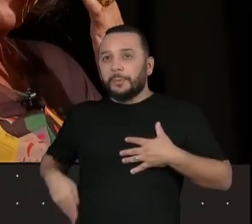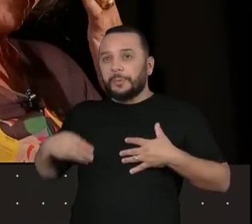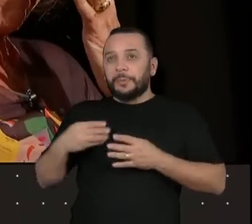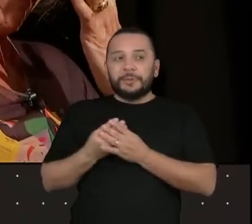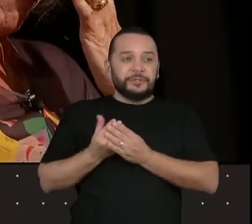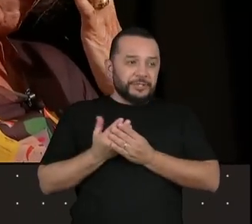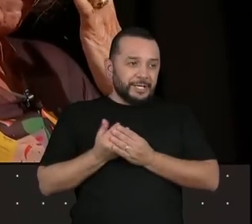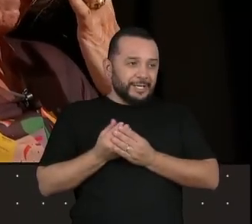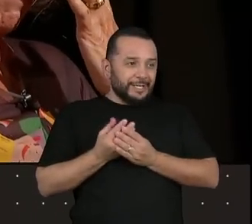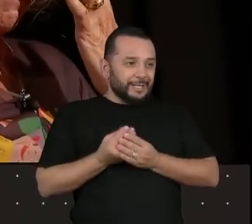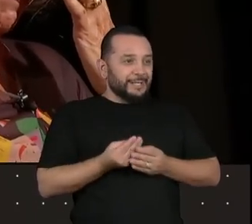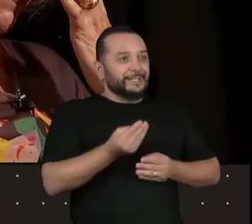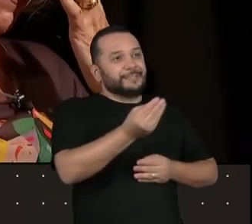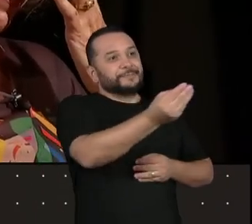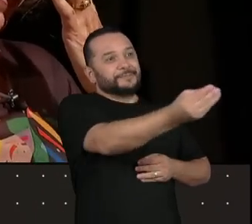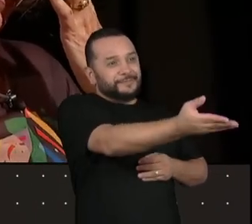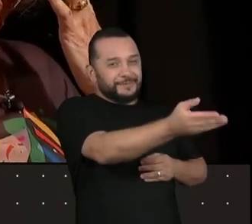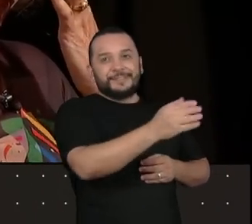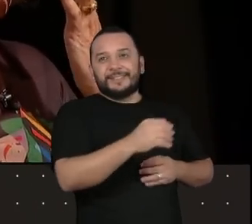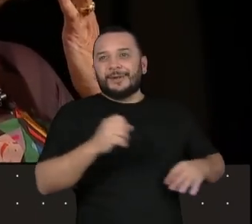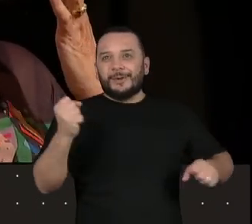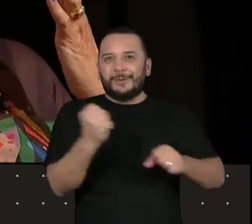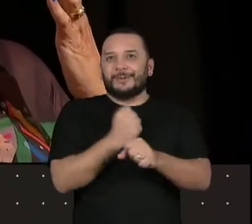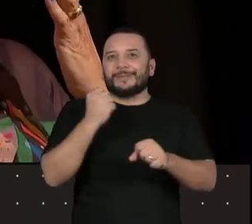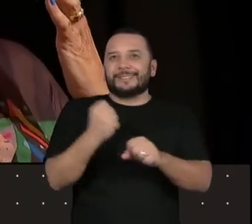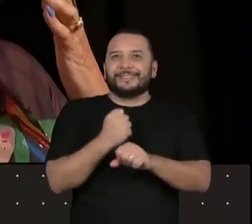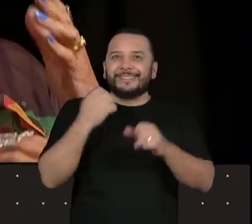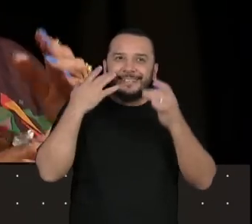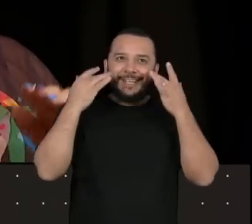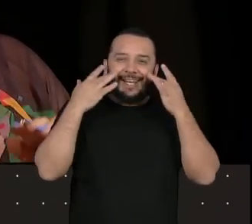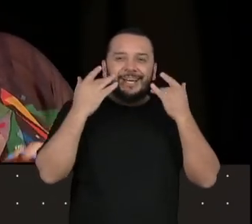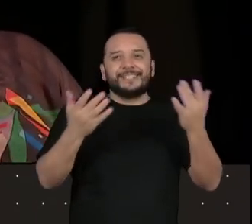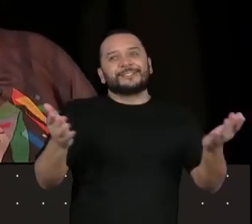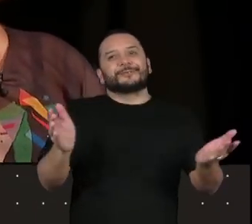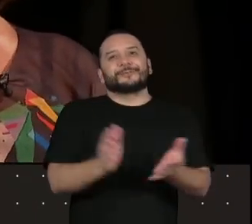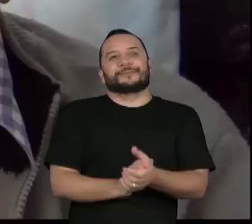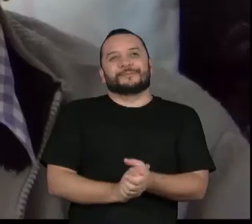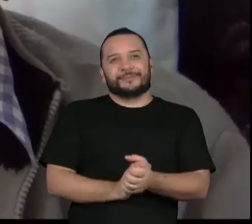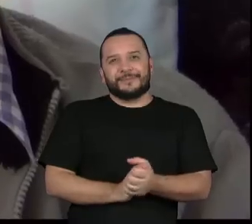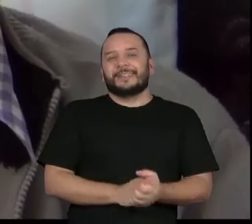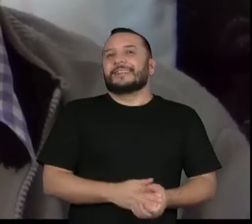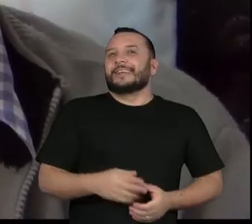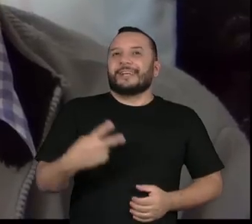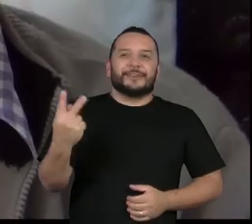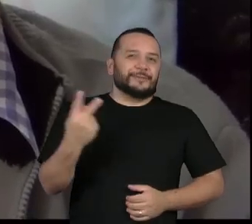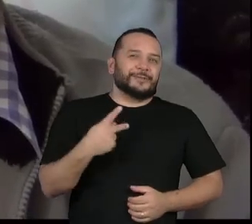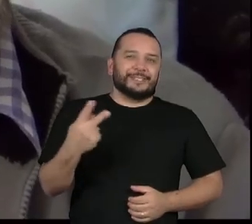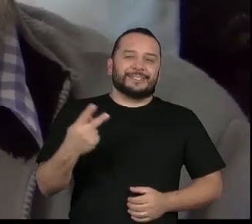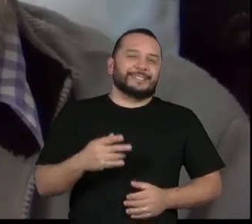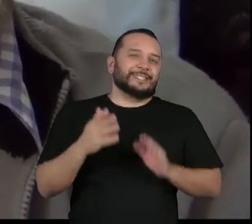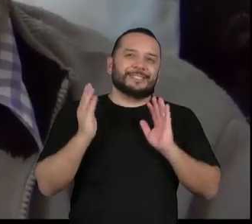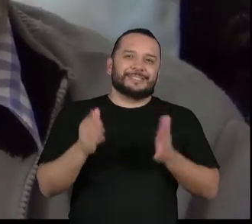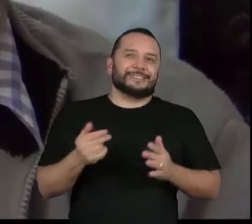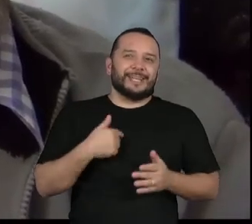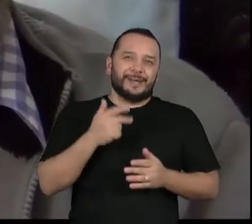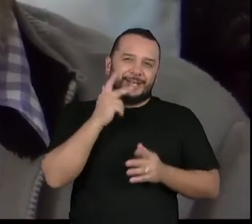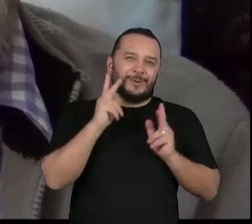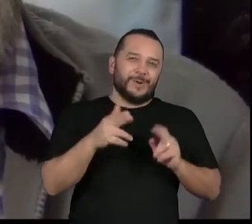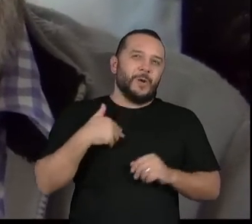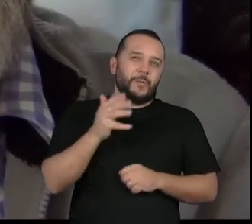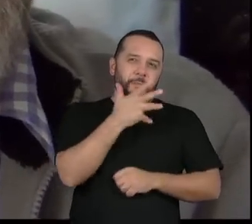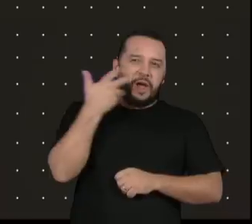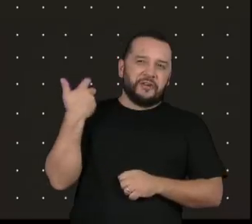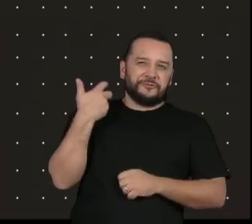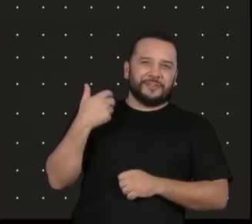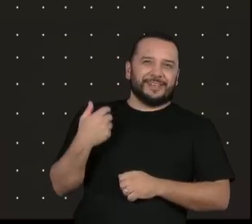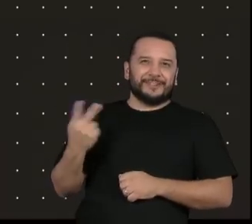gente trabalhar na construção do teatro. Poxa, Ítala, nós éramos uma espécie de Bonnie and Clyde, né? A gente saía por